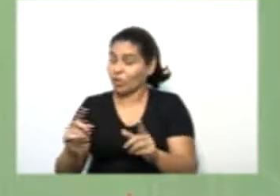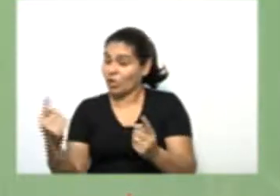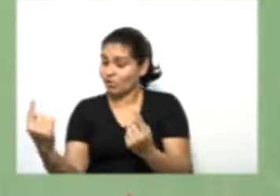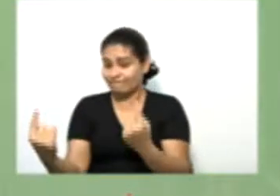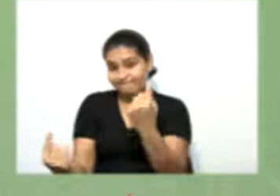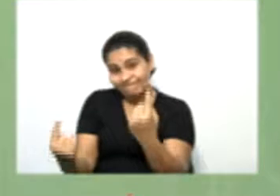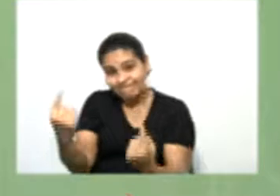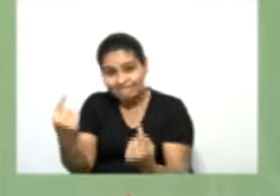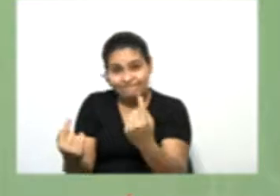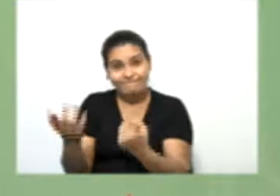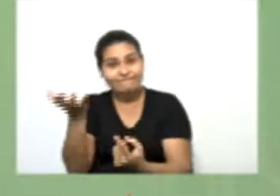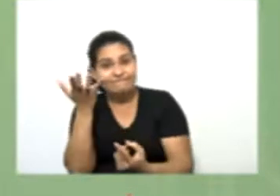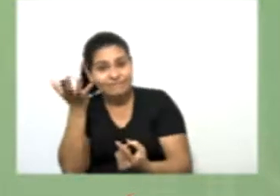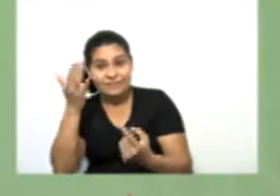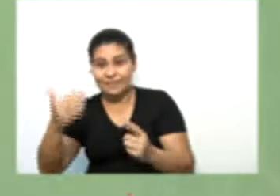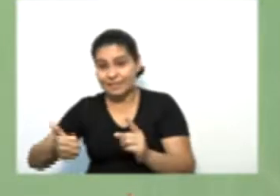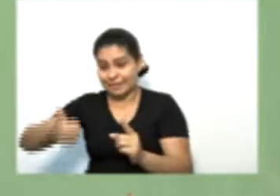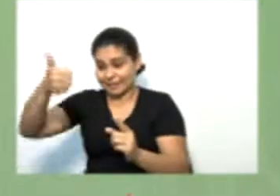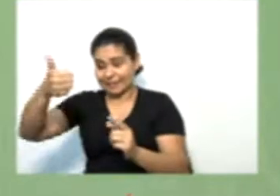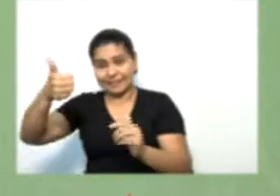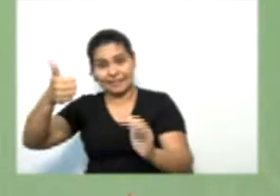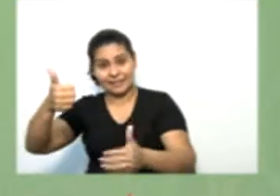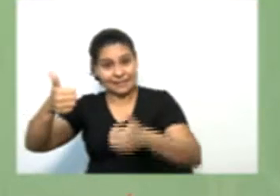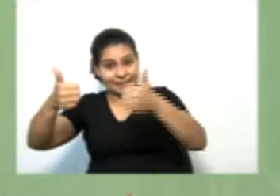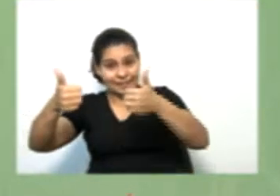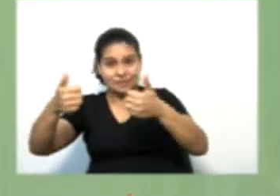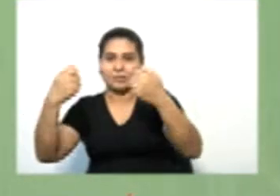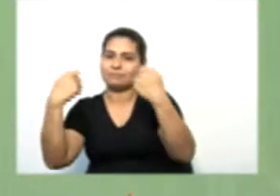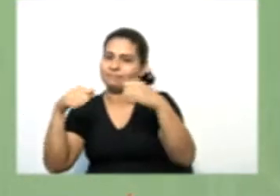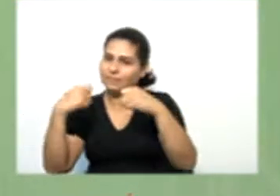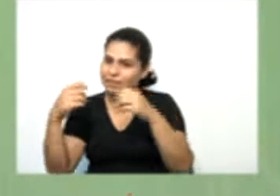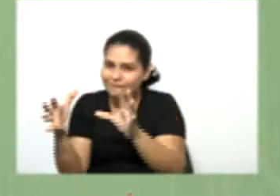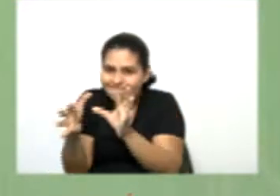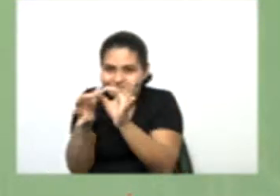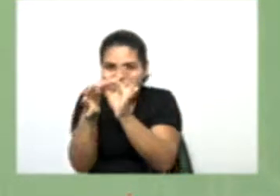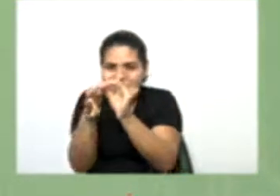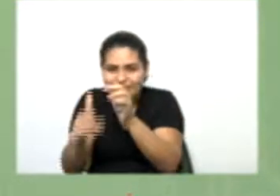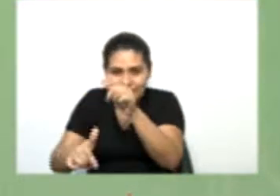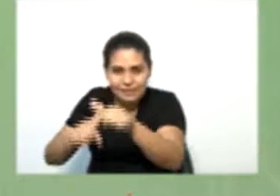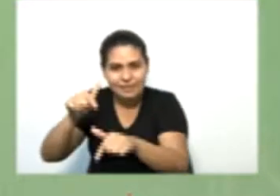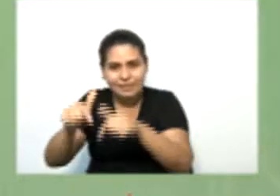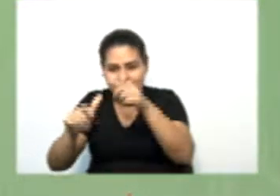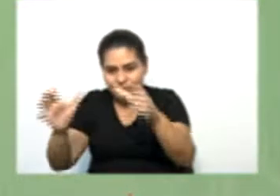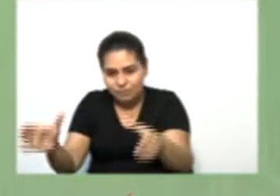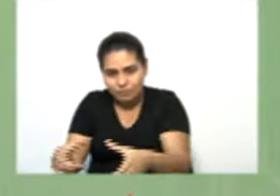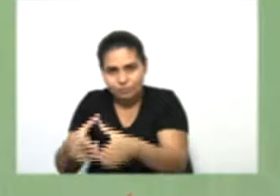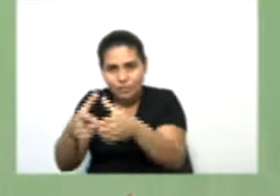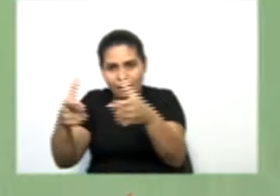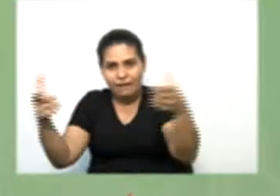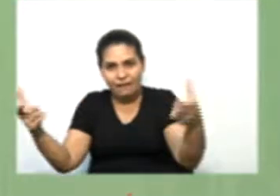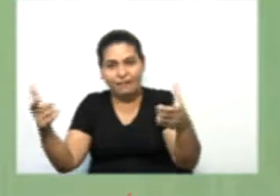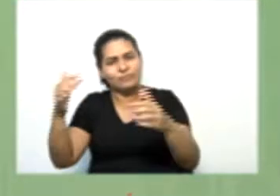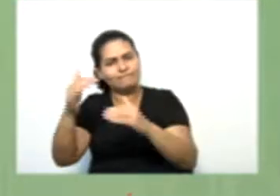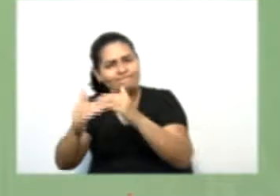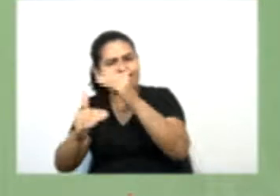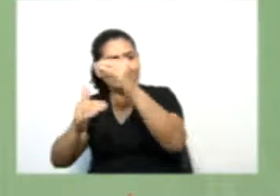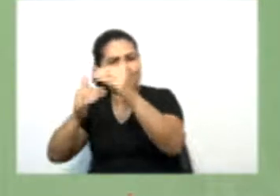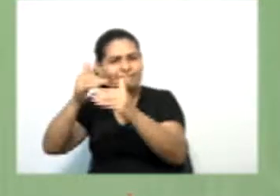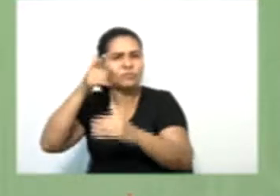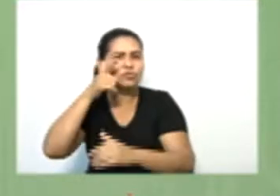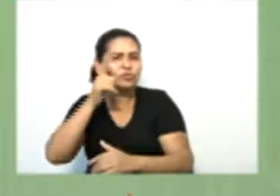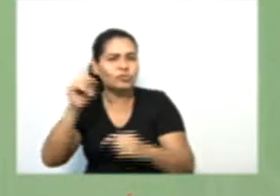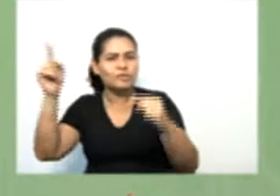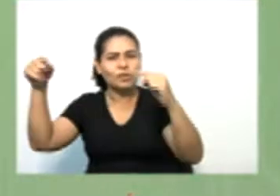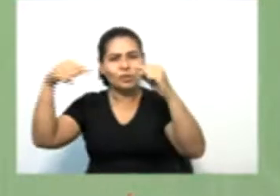Ambos querem se destacar, mas precisam trabalhar juntos para alcançar as metas de uma